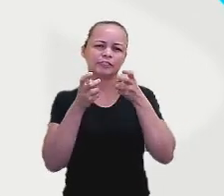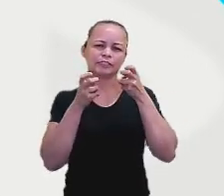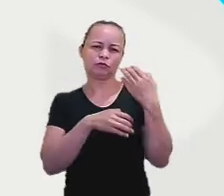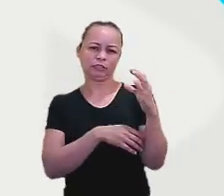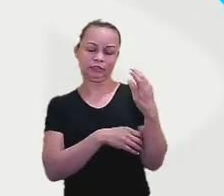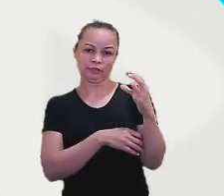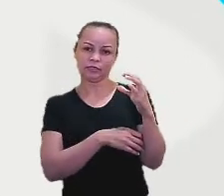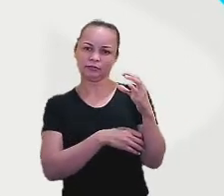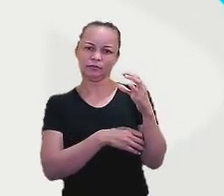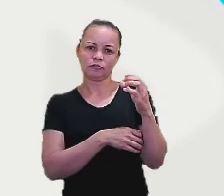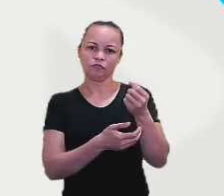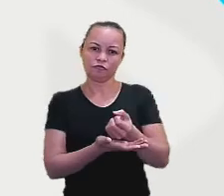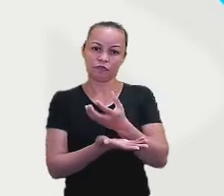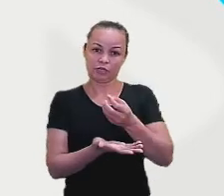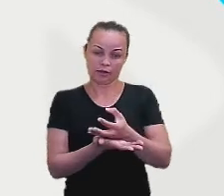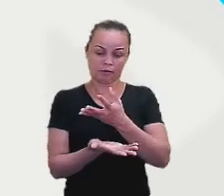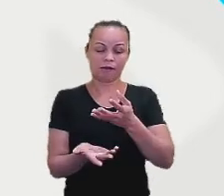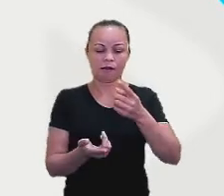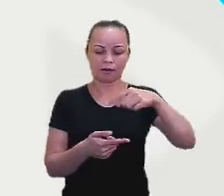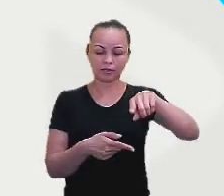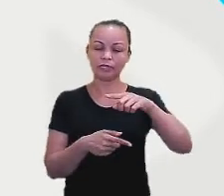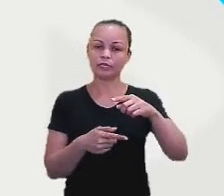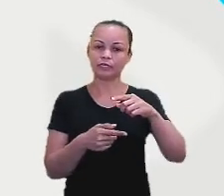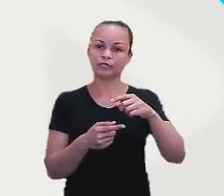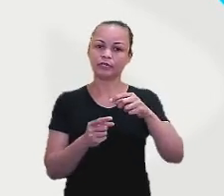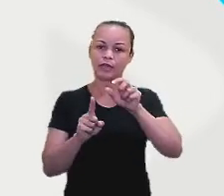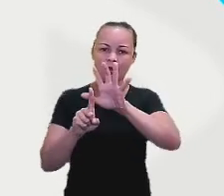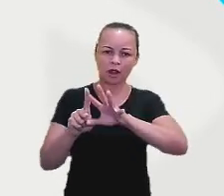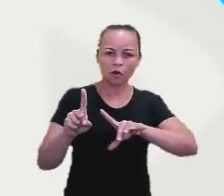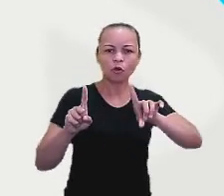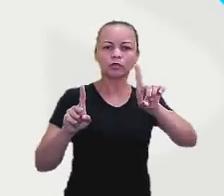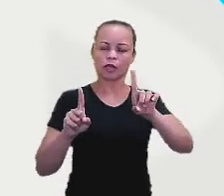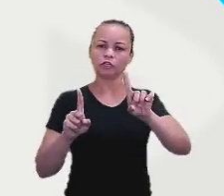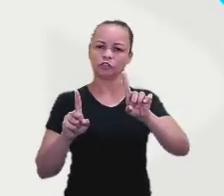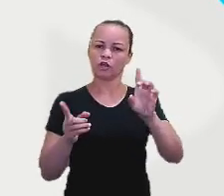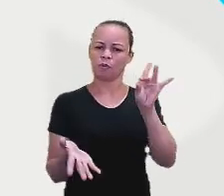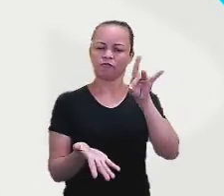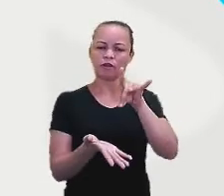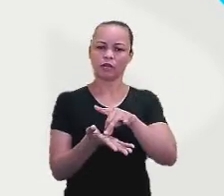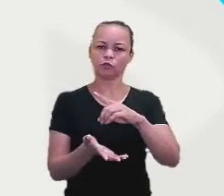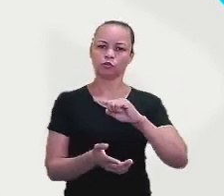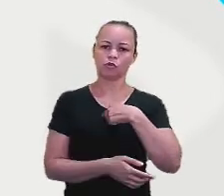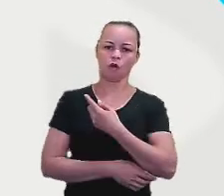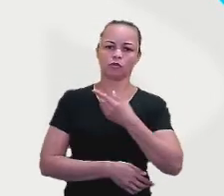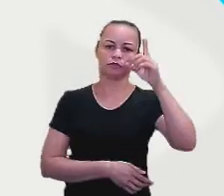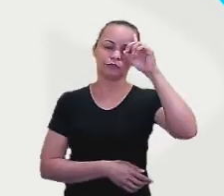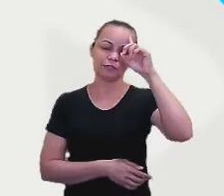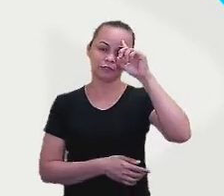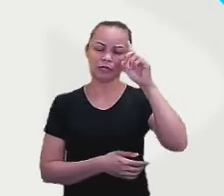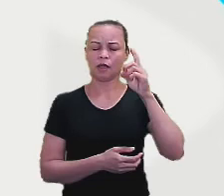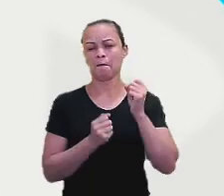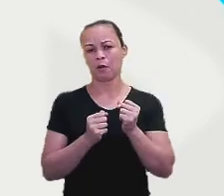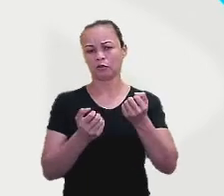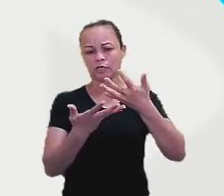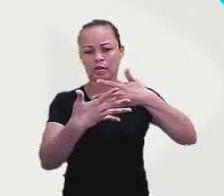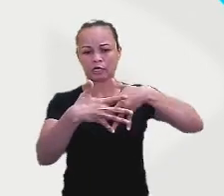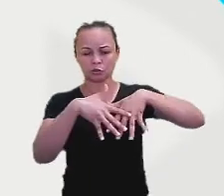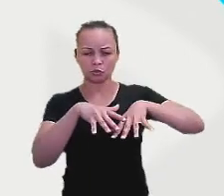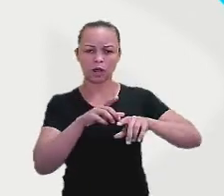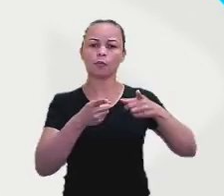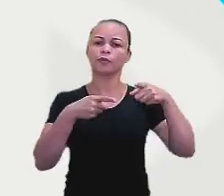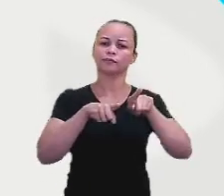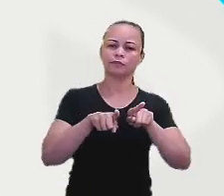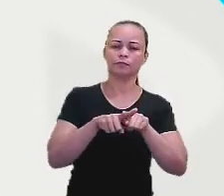gente vê que a clonagem hoje é uma realidade do nosso dia a dia. Seja por uma questão natural, ou seja